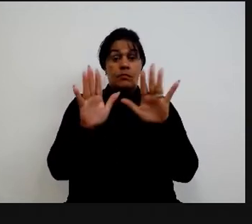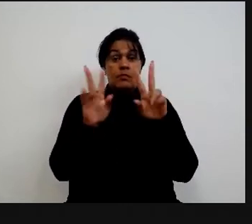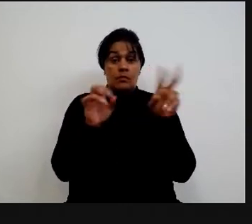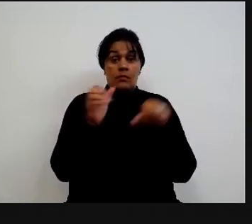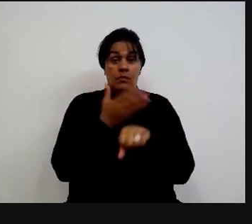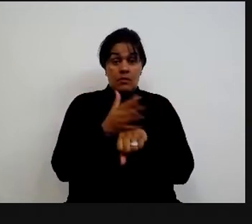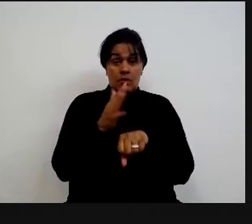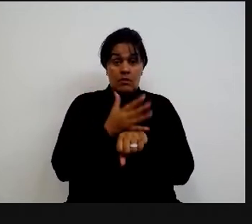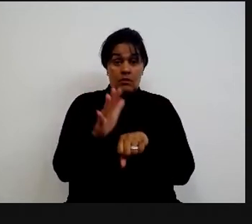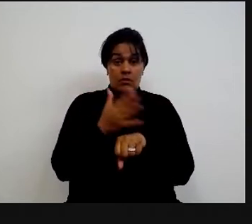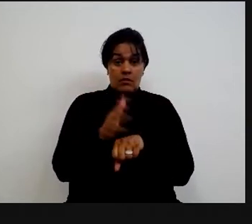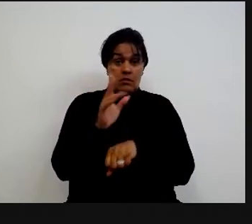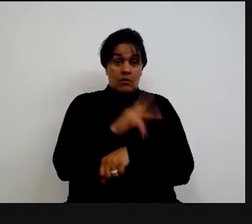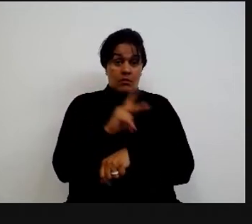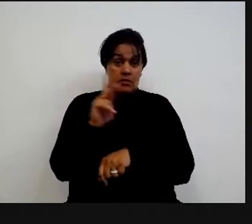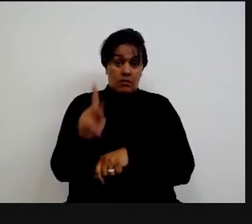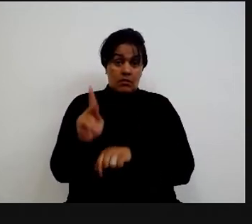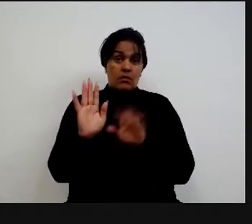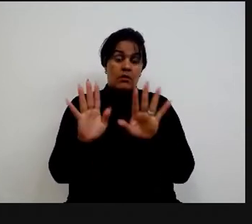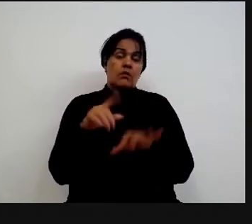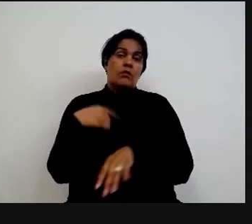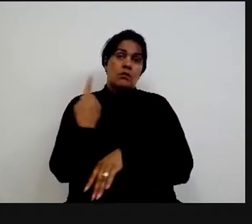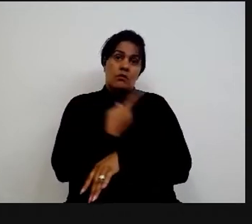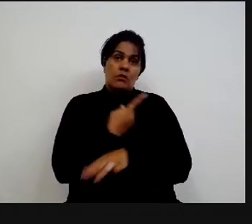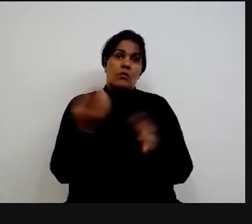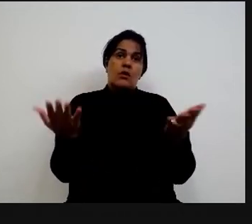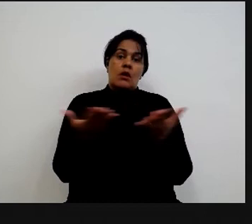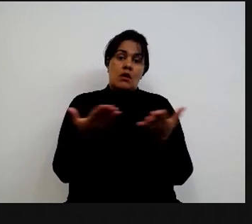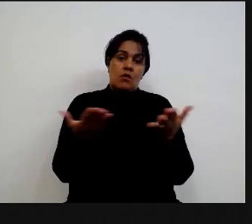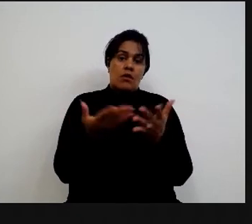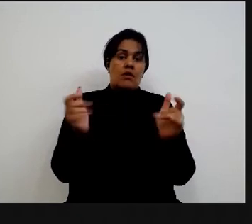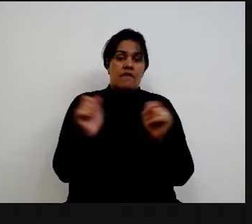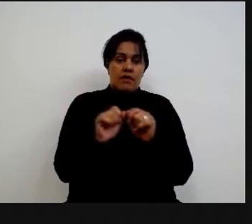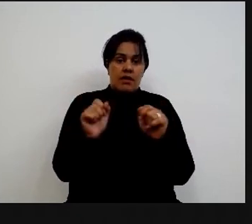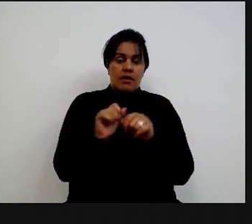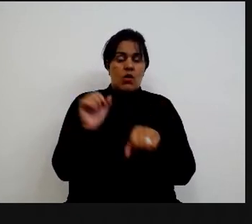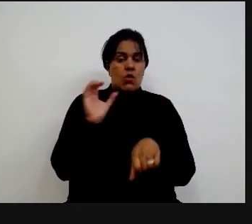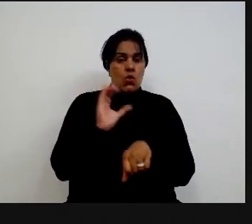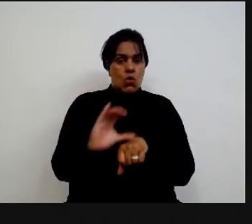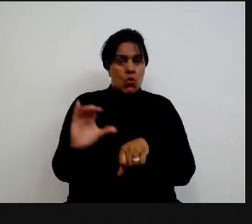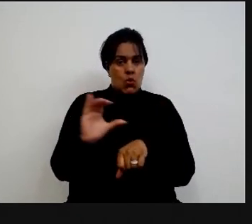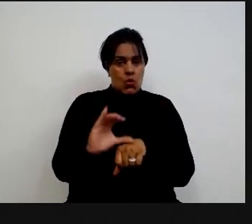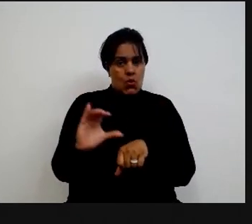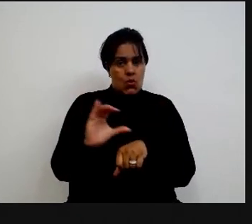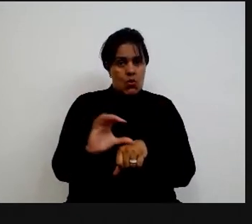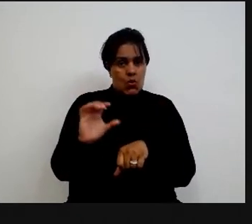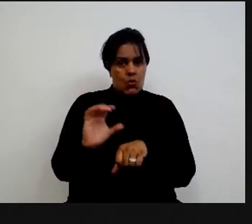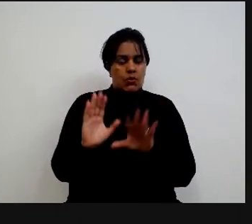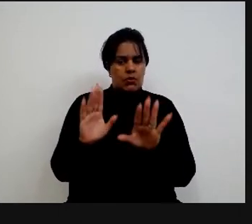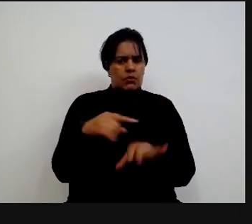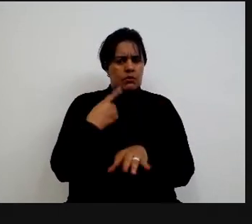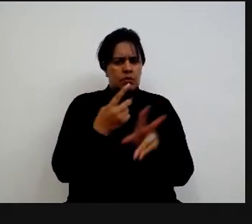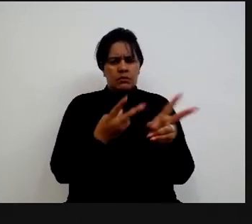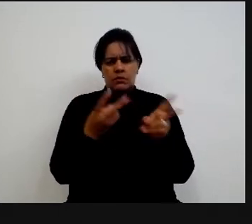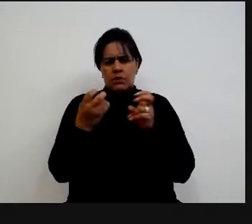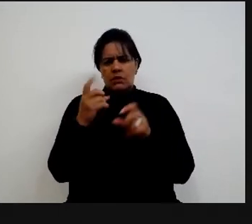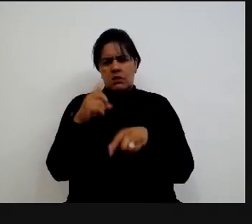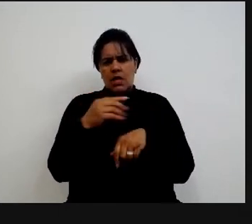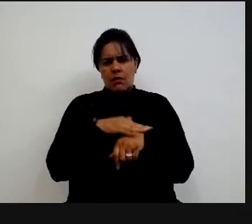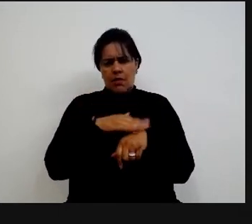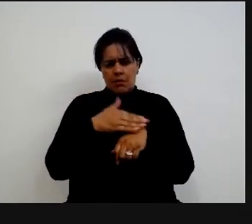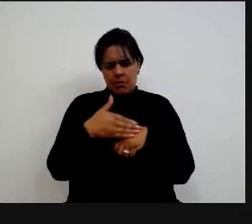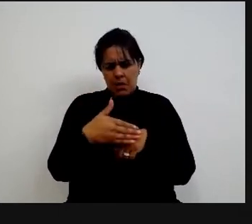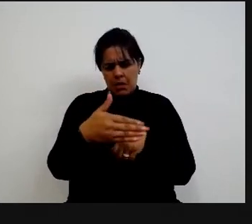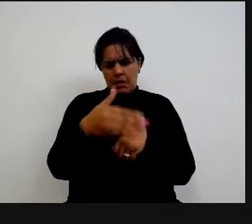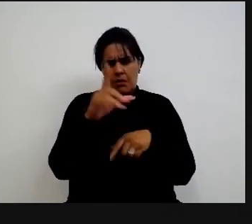treinamento dos professores, a gente está colocando agora um curso a gente vê que esse processo se inicia na seleção. Então, a gente